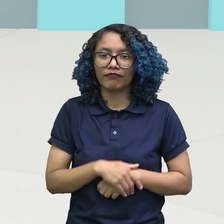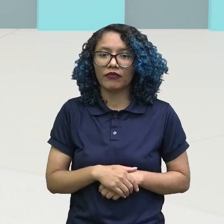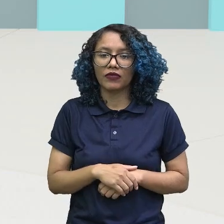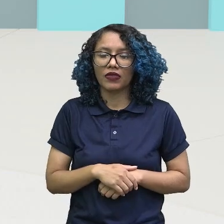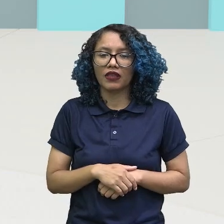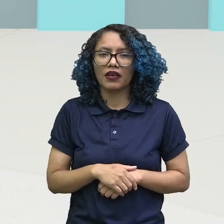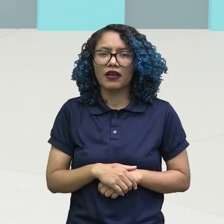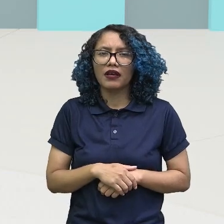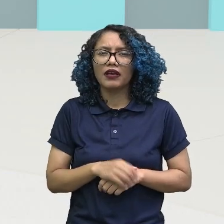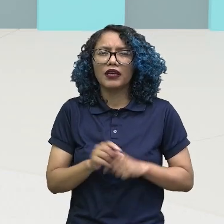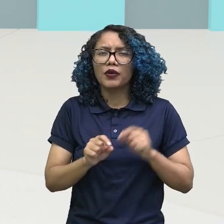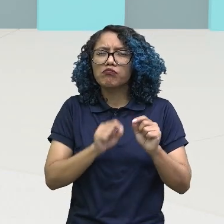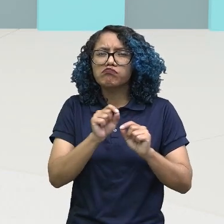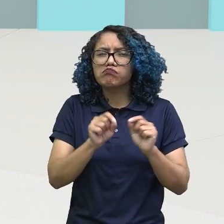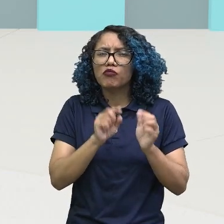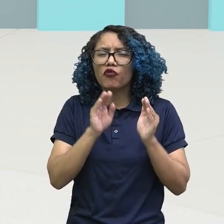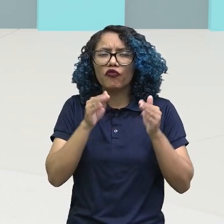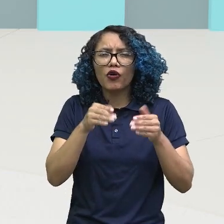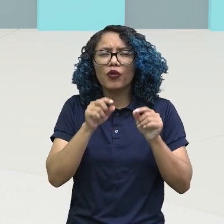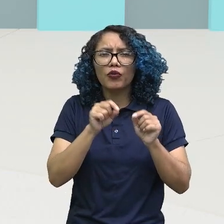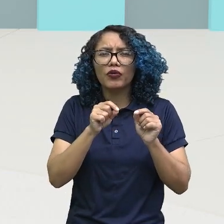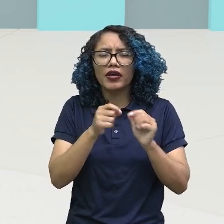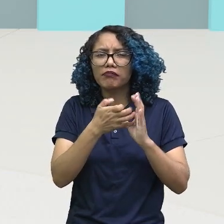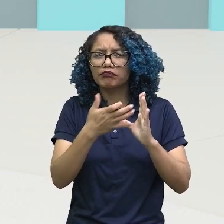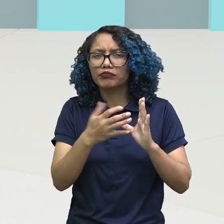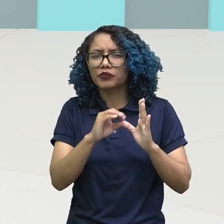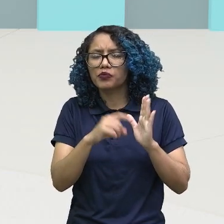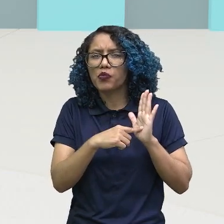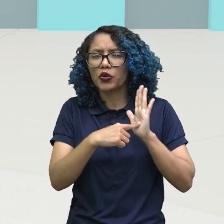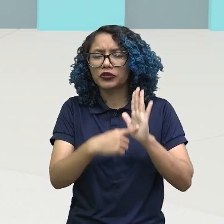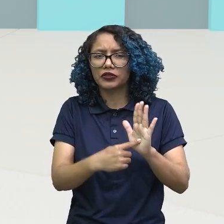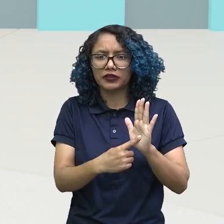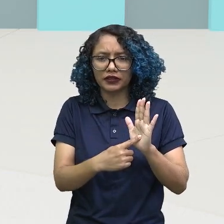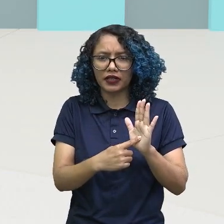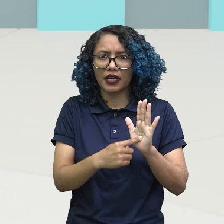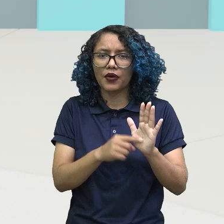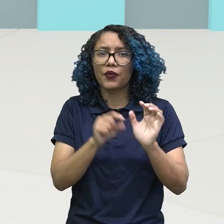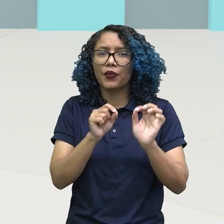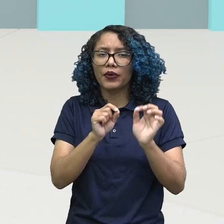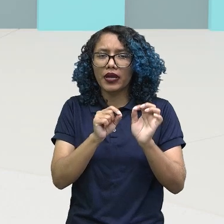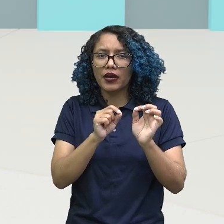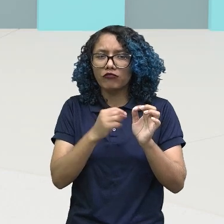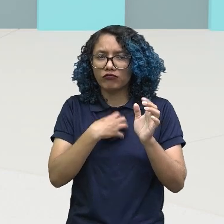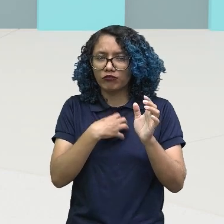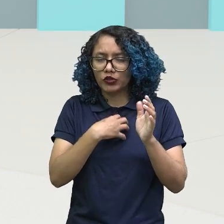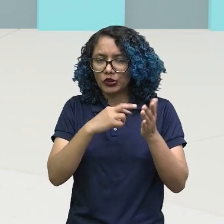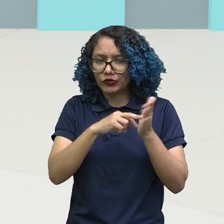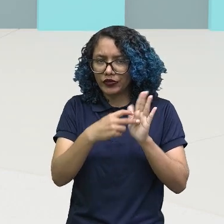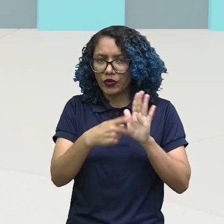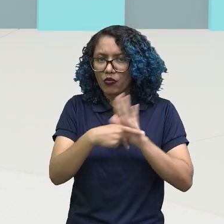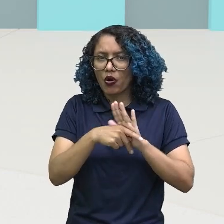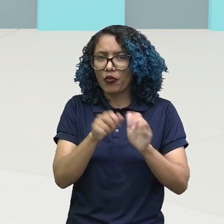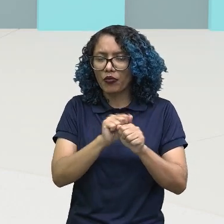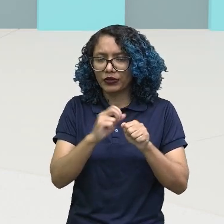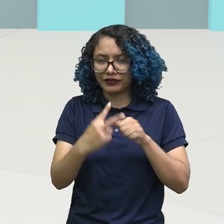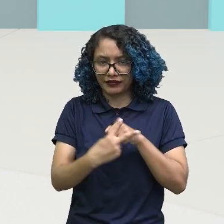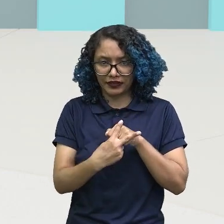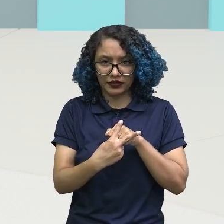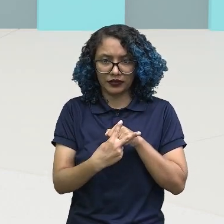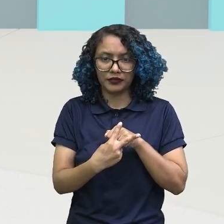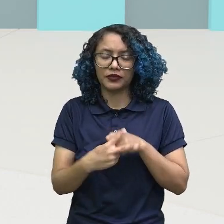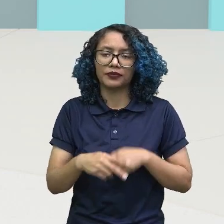caracterizar, vai mostrar o sentido de um advérbio, tá? Então, nós temos os